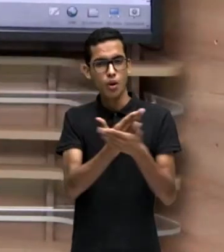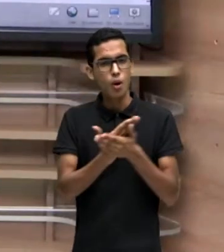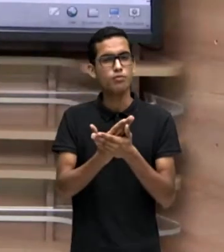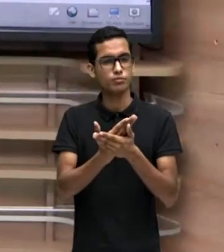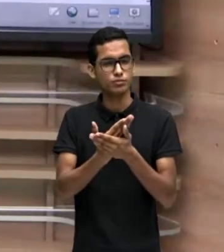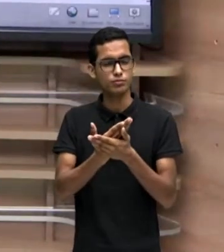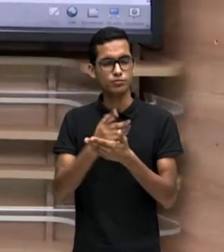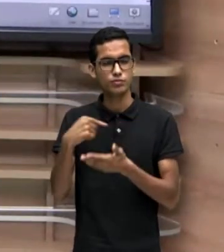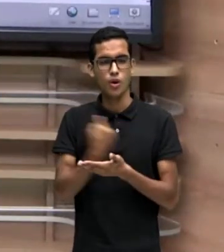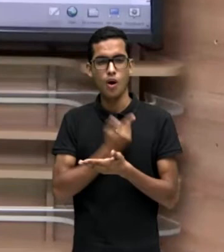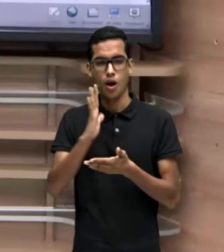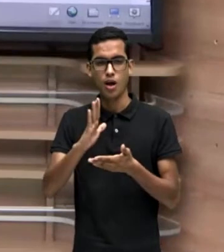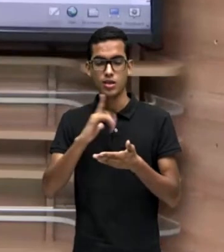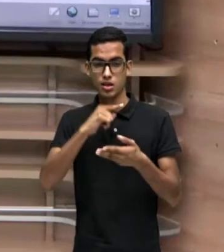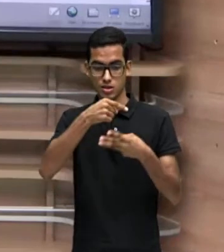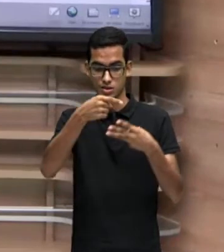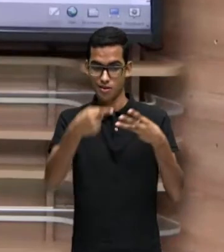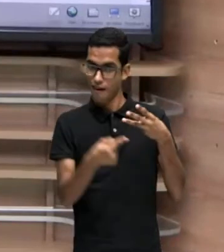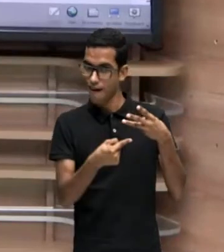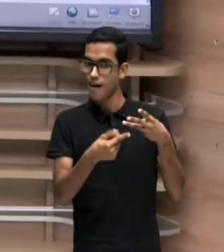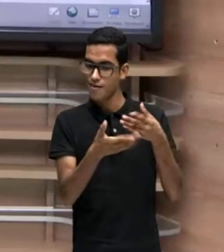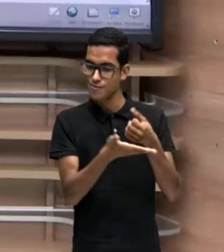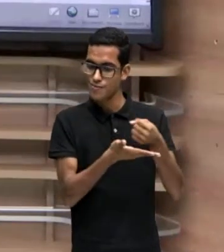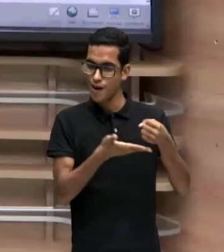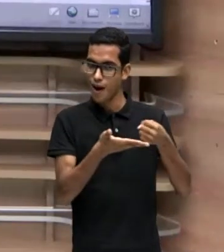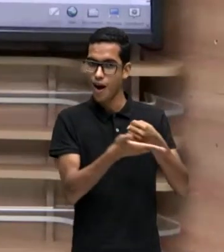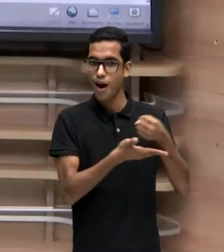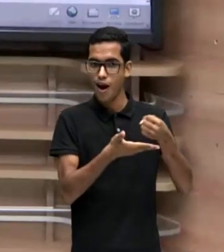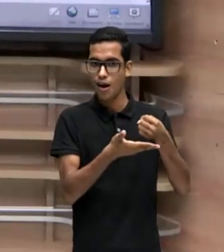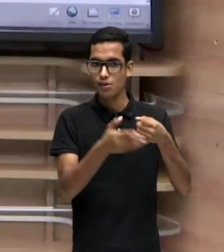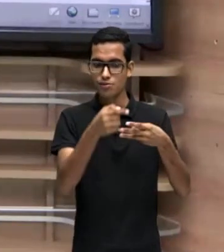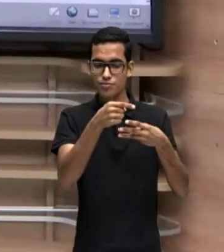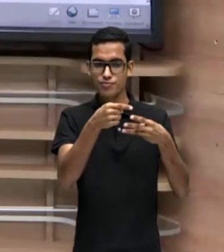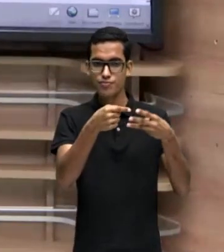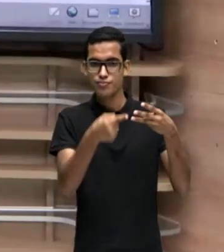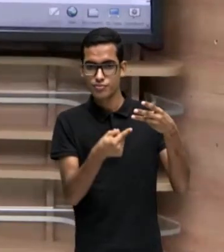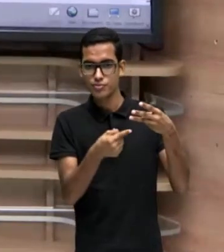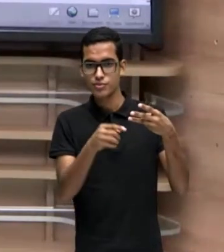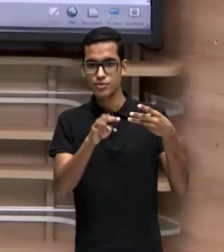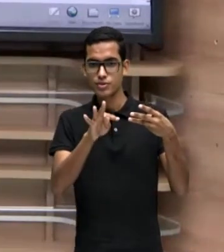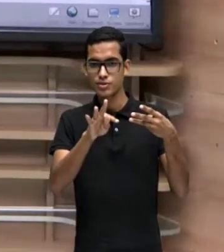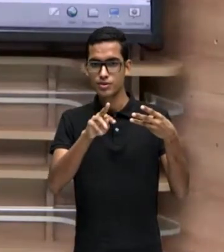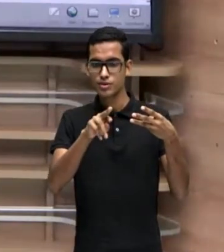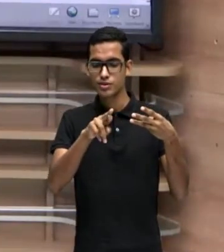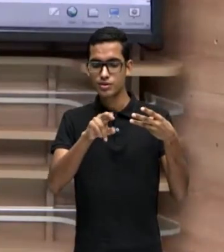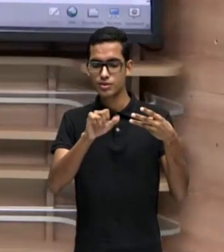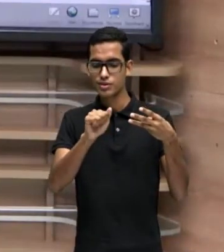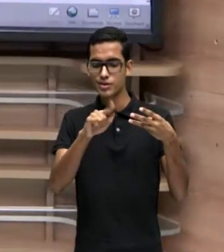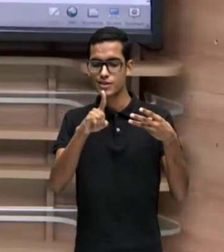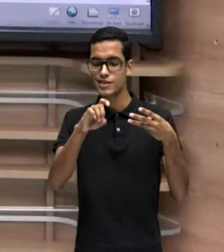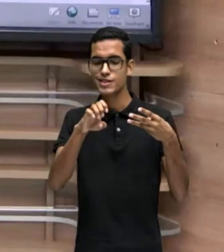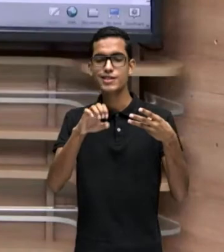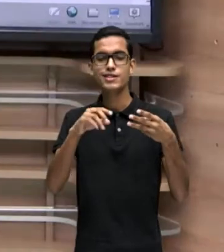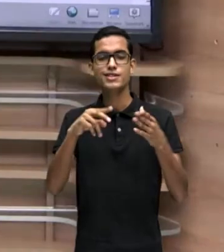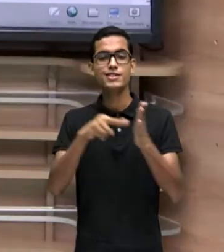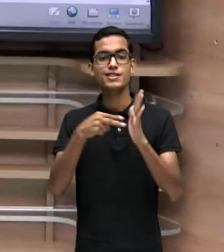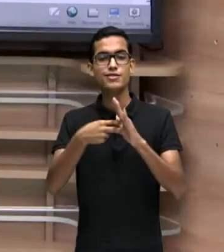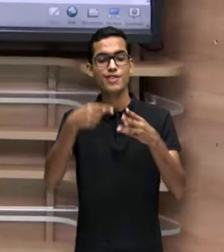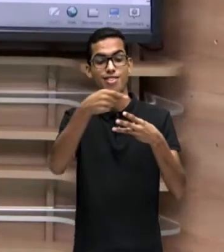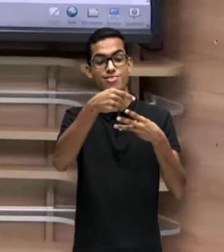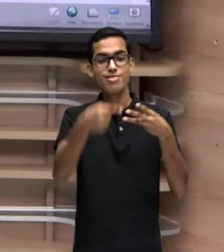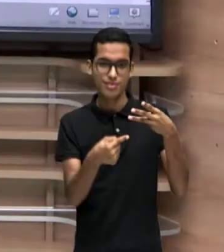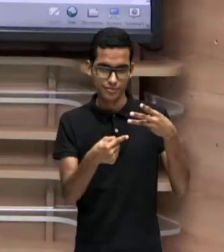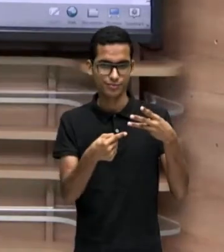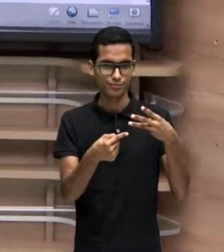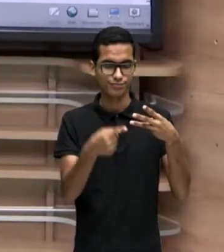3 elementos, né? Que é essa tríade. Quando a gente fala de tríade, eu estou falando de 3 elementos. Quais seriam esses